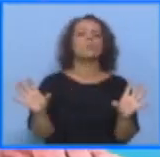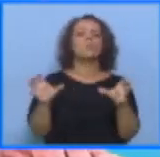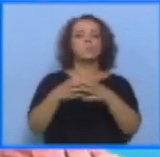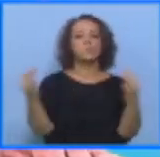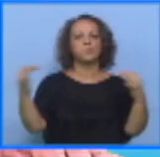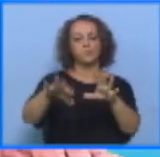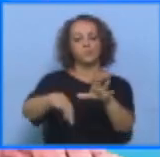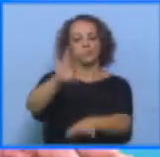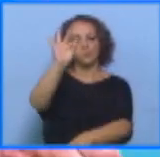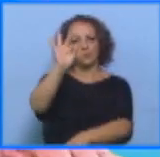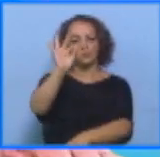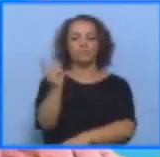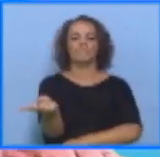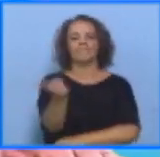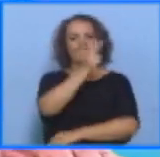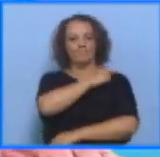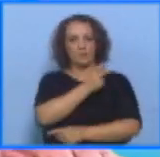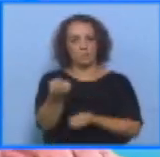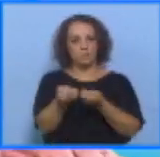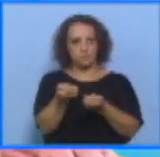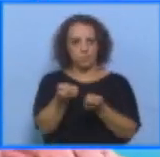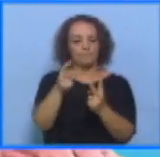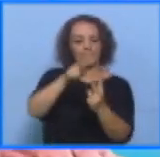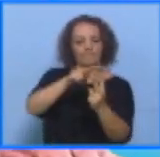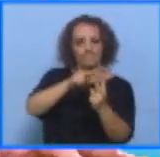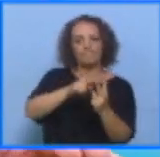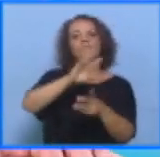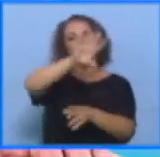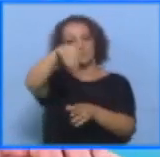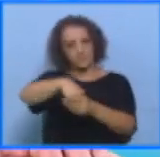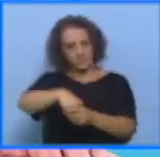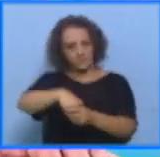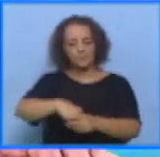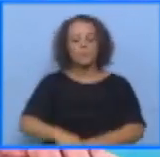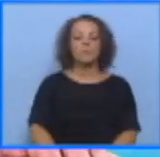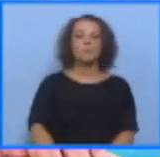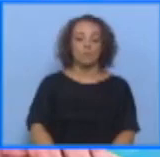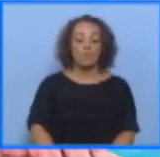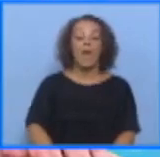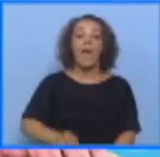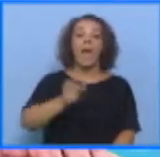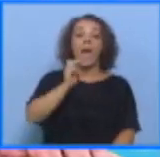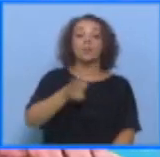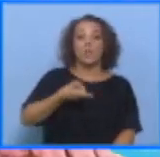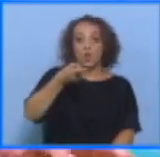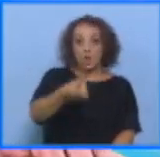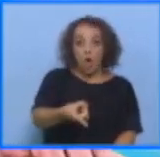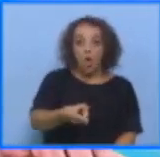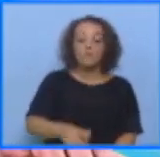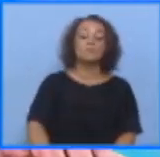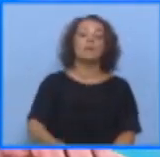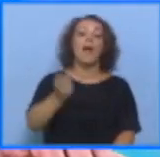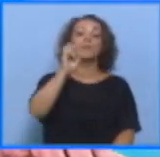para eleger um mestre da ordem, onde vão provinciais e definidores, digamos assim. E, portanto, de 9 em 9 anos, há um capítulo